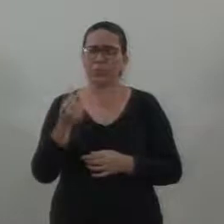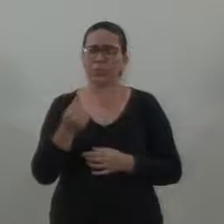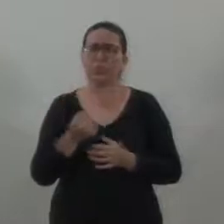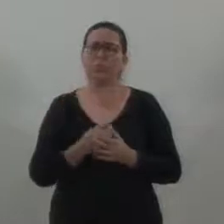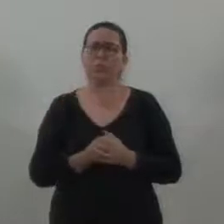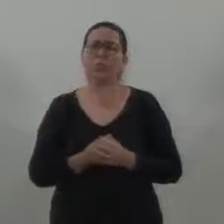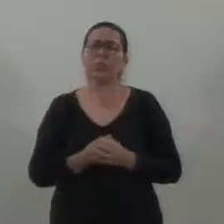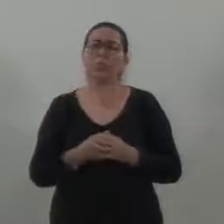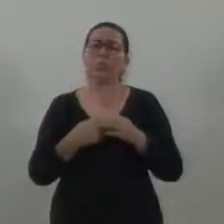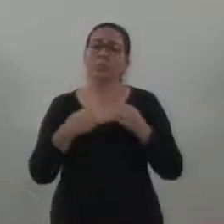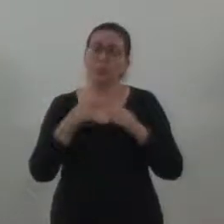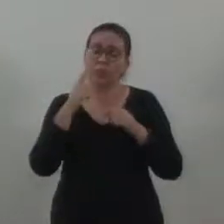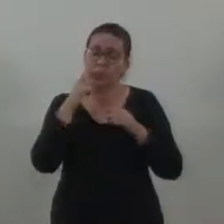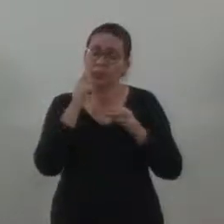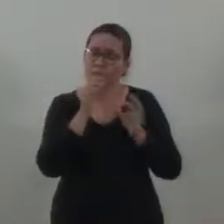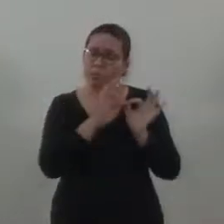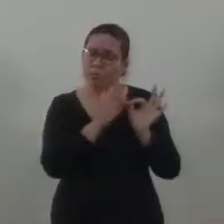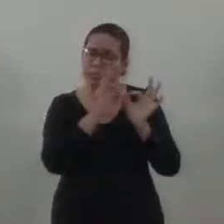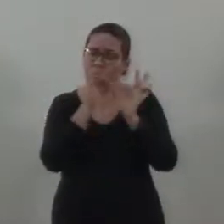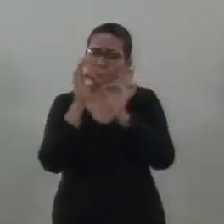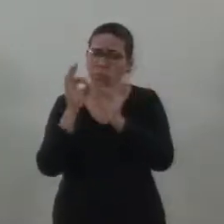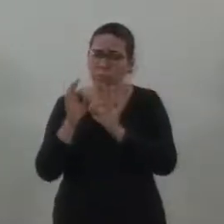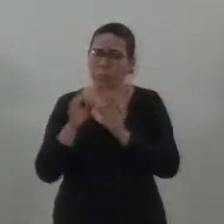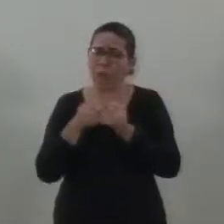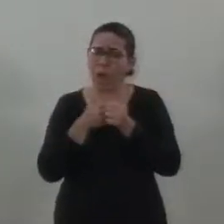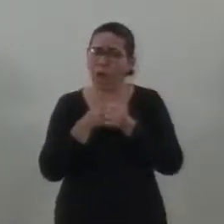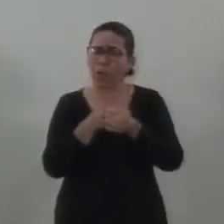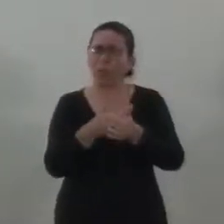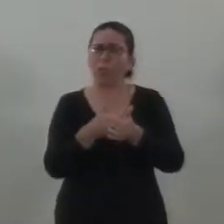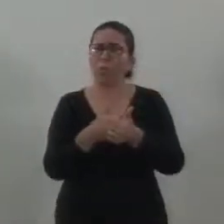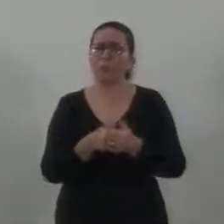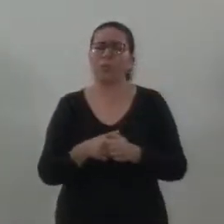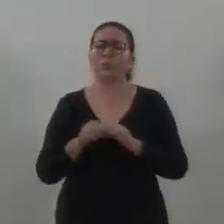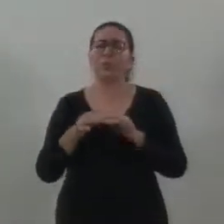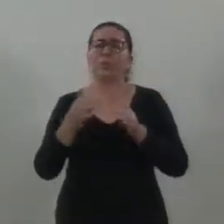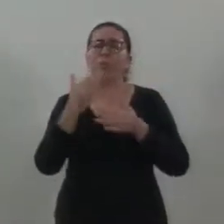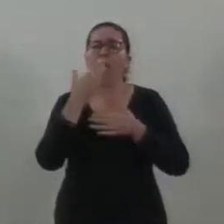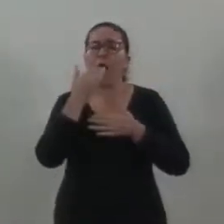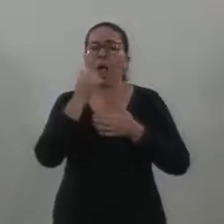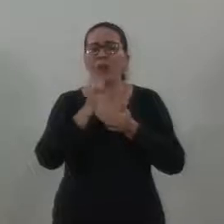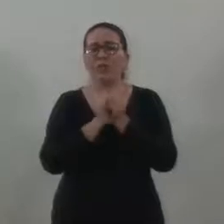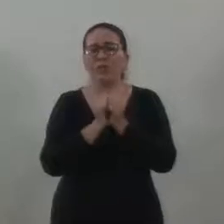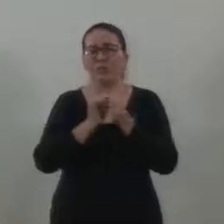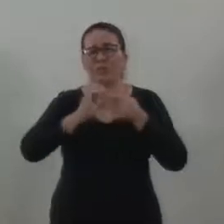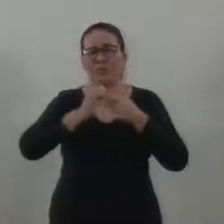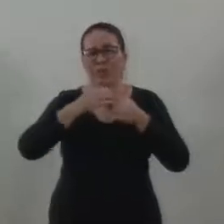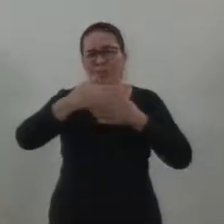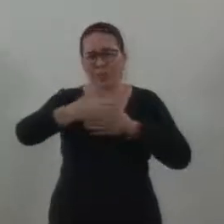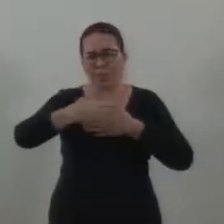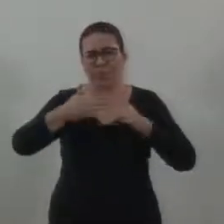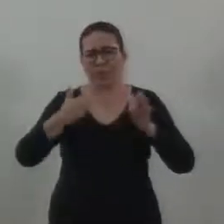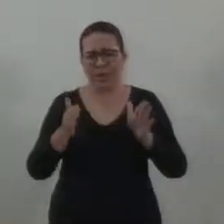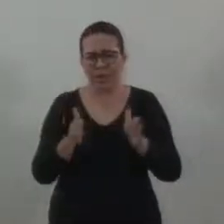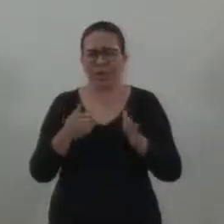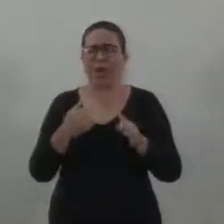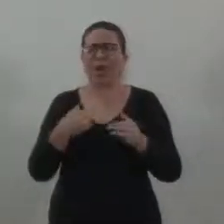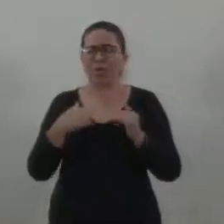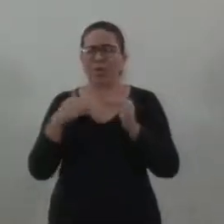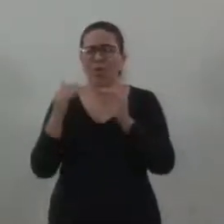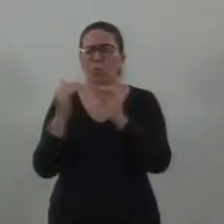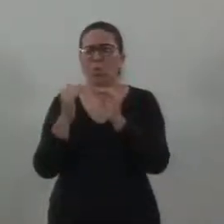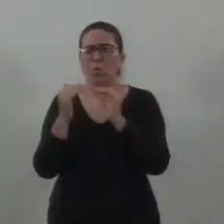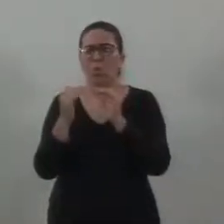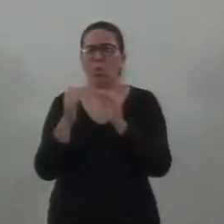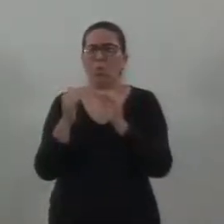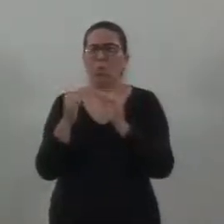gente precisa acompanhar isso bastante de perto. Sobre a cesta básica, eu referendo e concordo com as